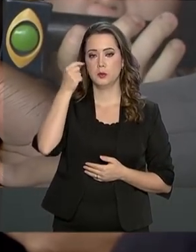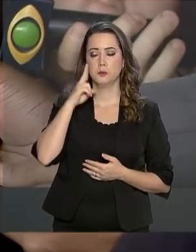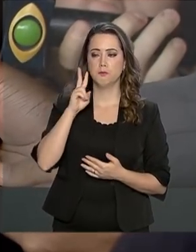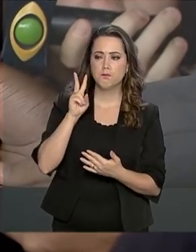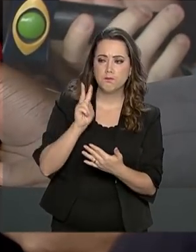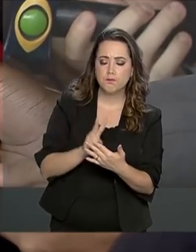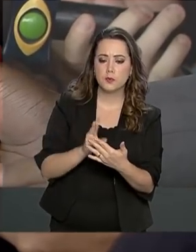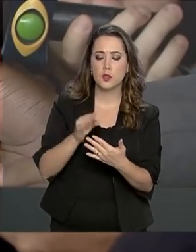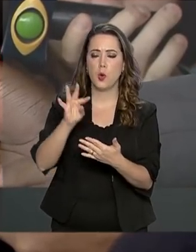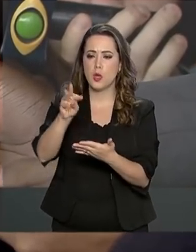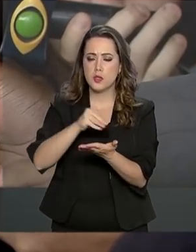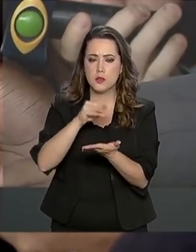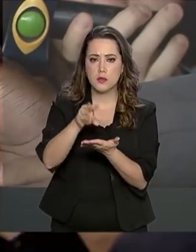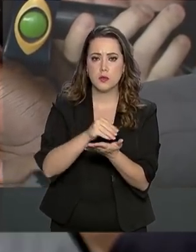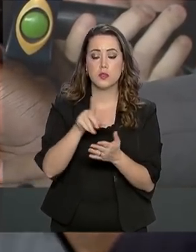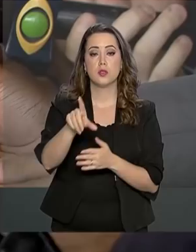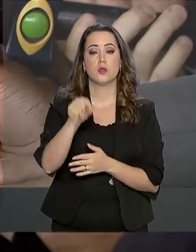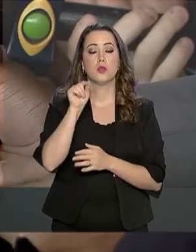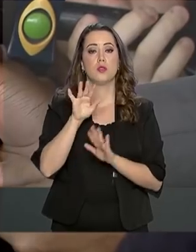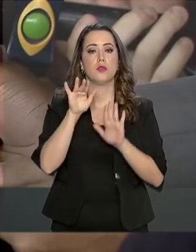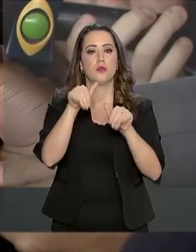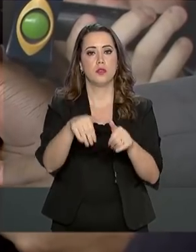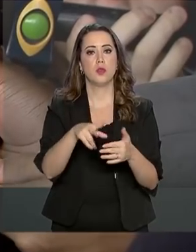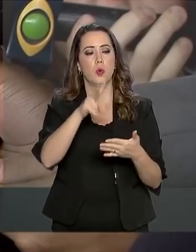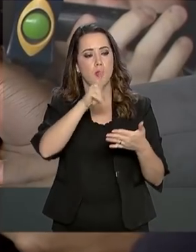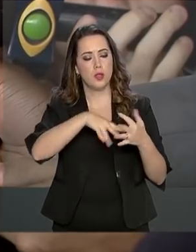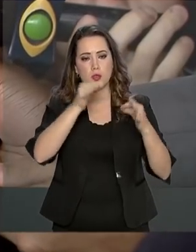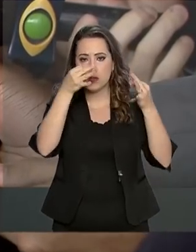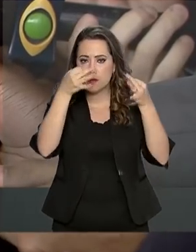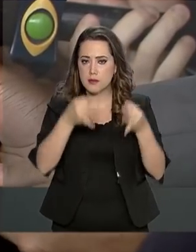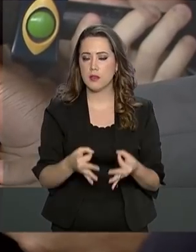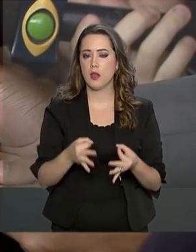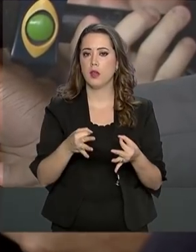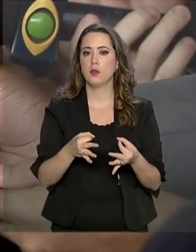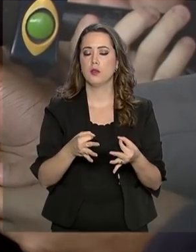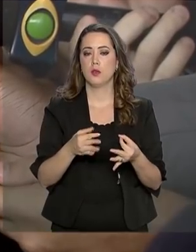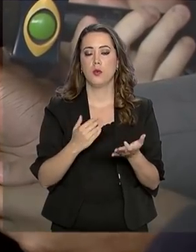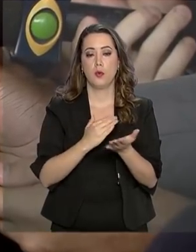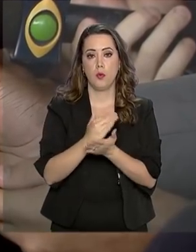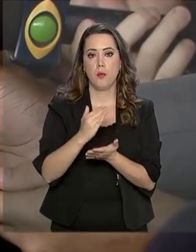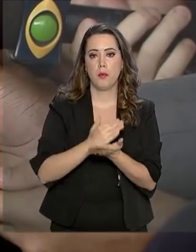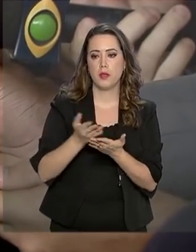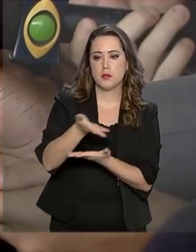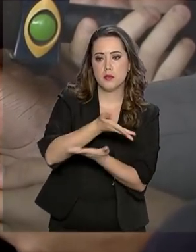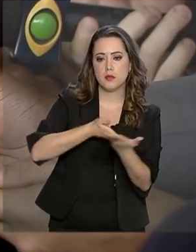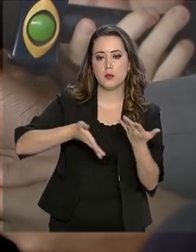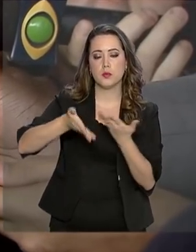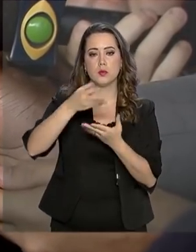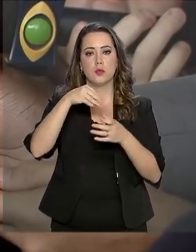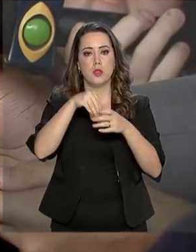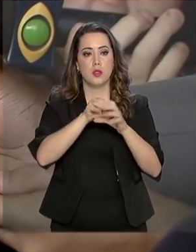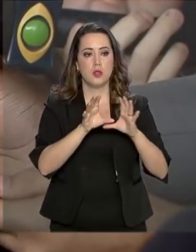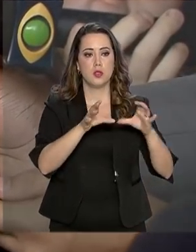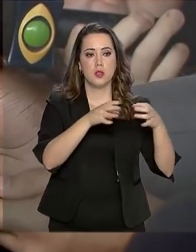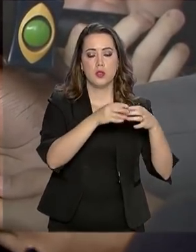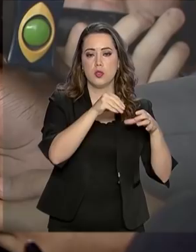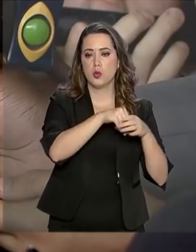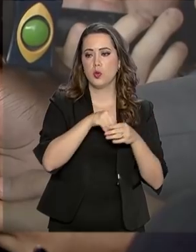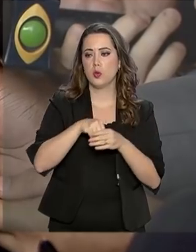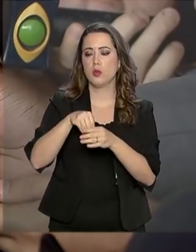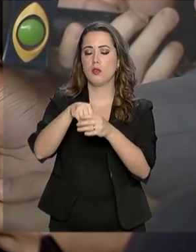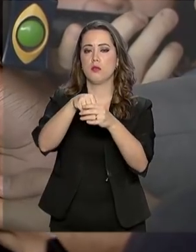recebeu, tomou a decisão final, o texto está pronto, já começa a circular dentro das instâncias